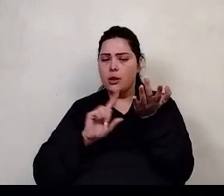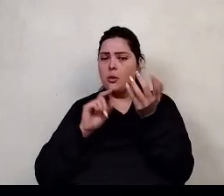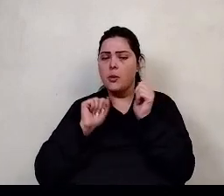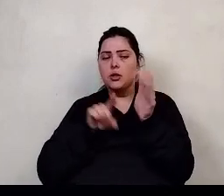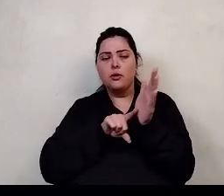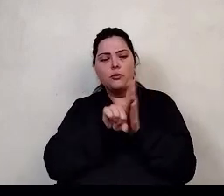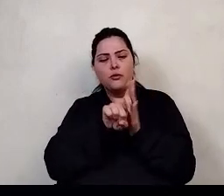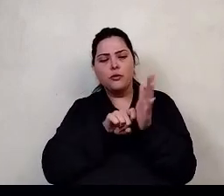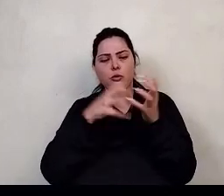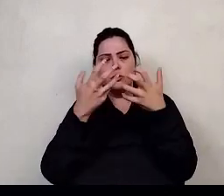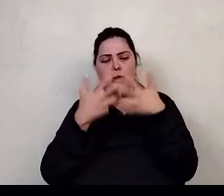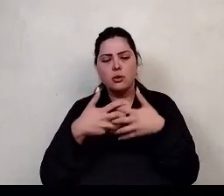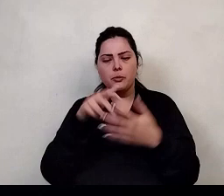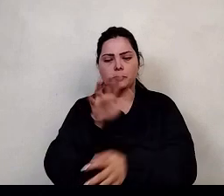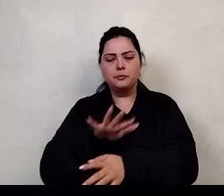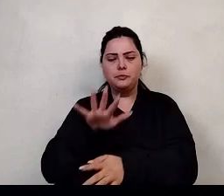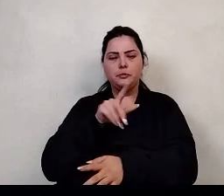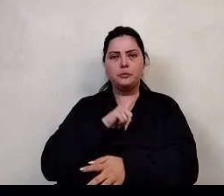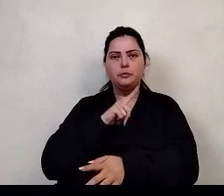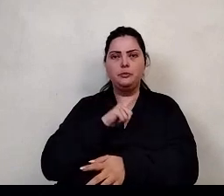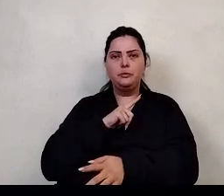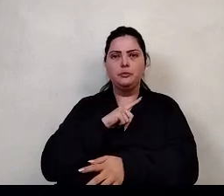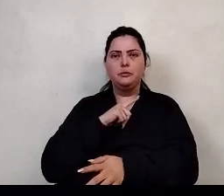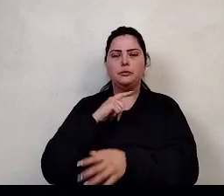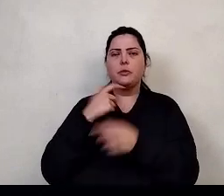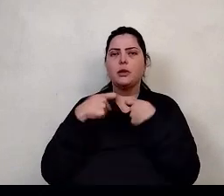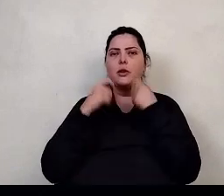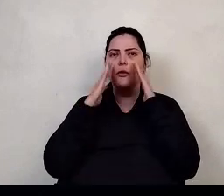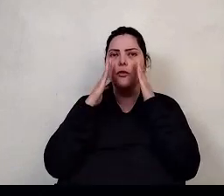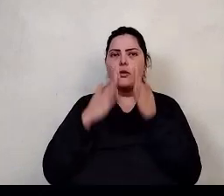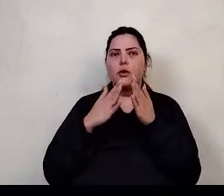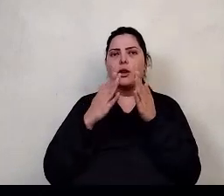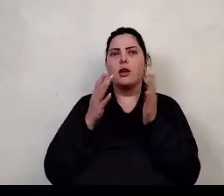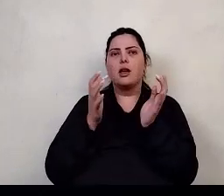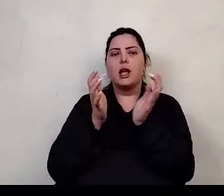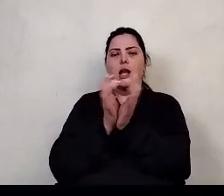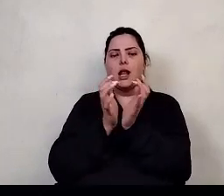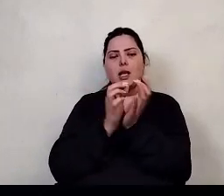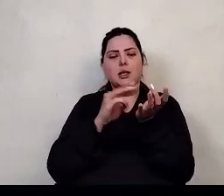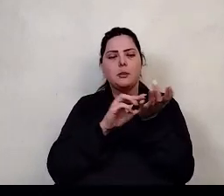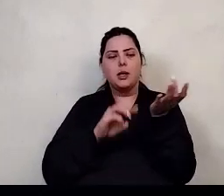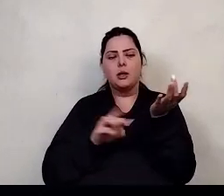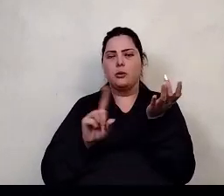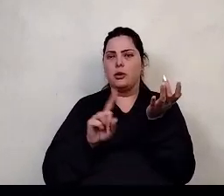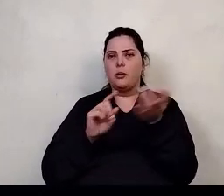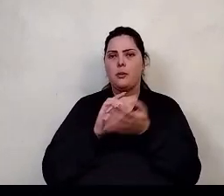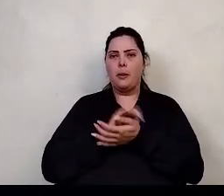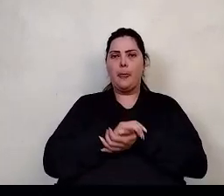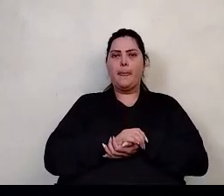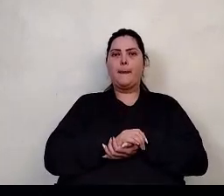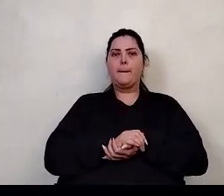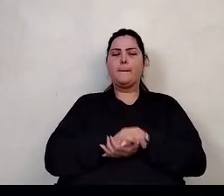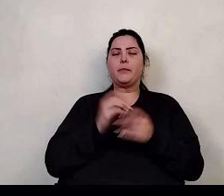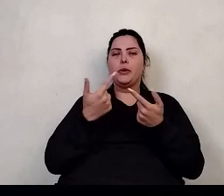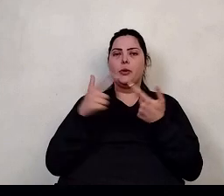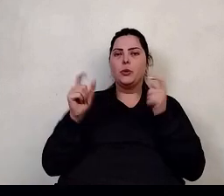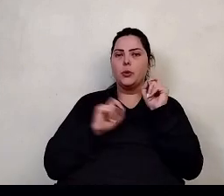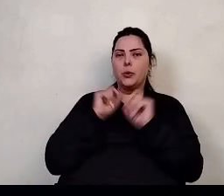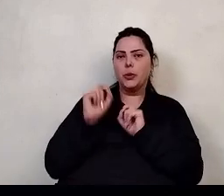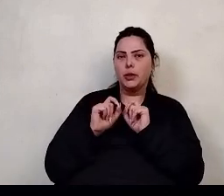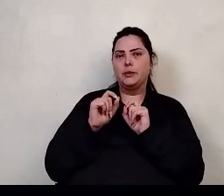e no cenário que a gente tem. Não necessariamente a gente precisa focar apenas em classes e métodos. Outra coisa que a gente aprende...